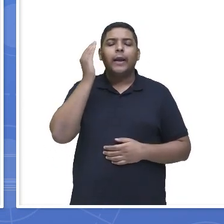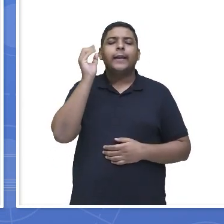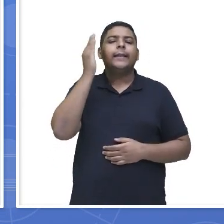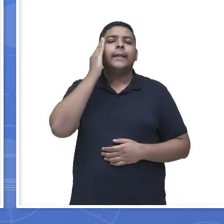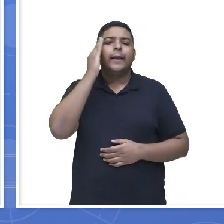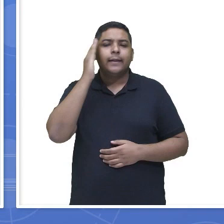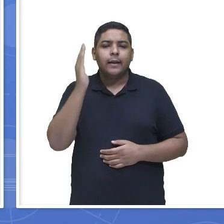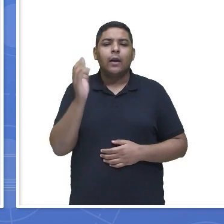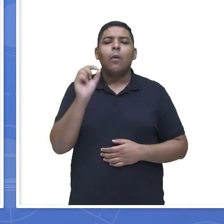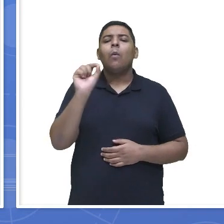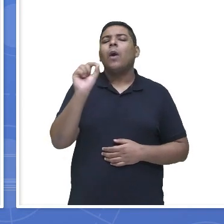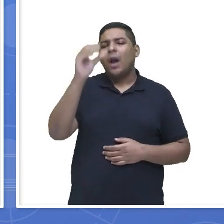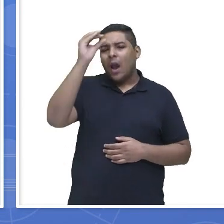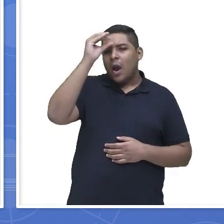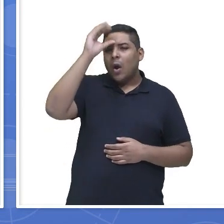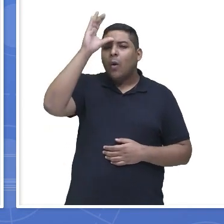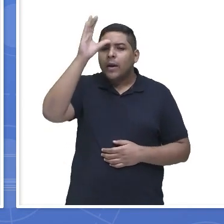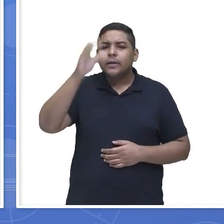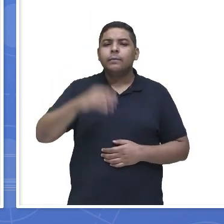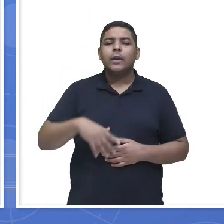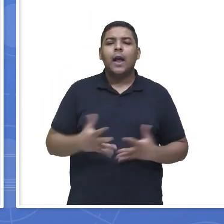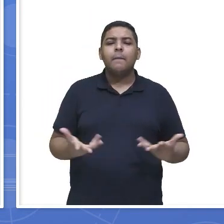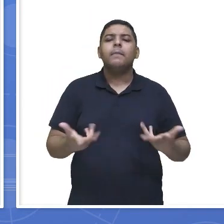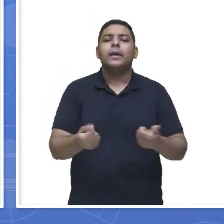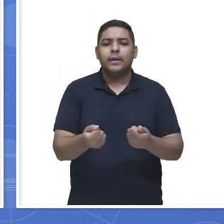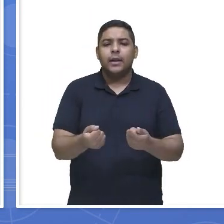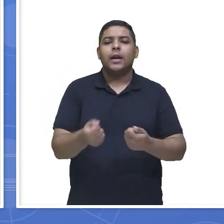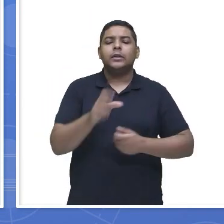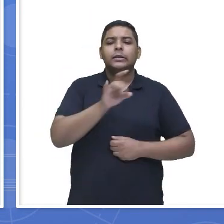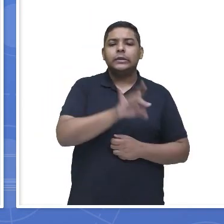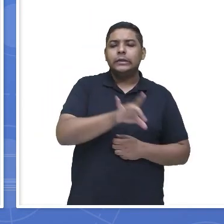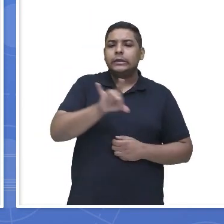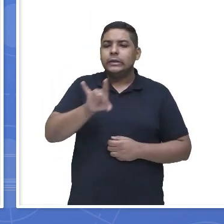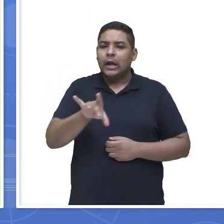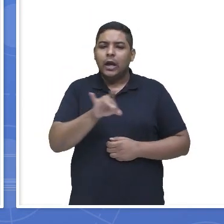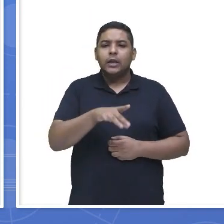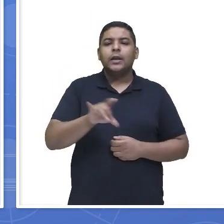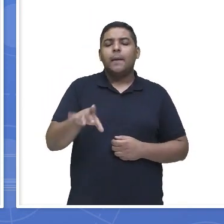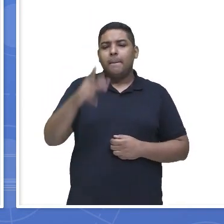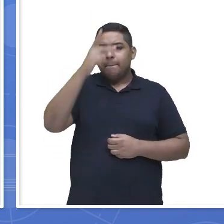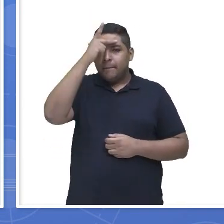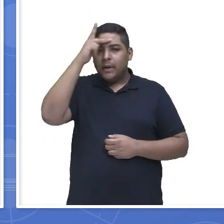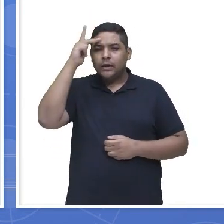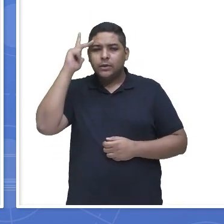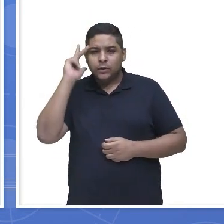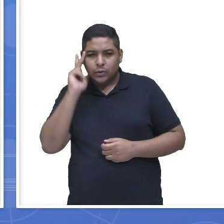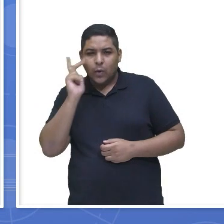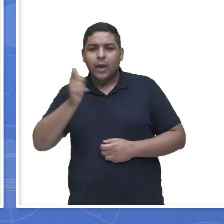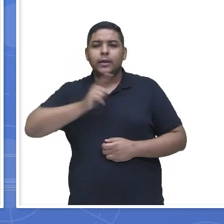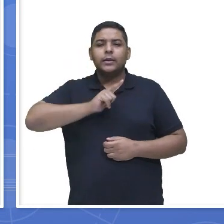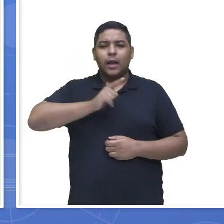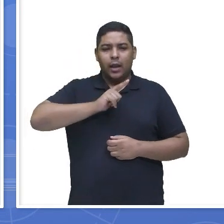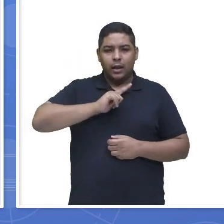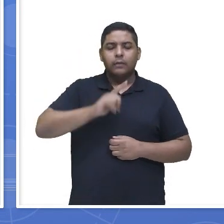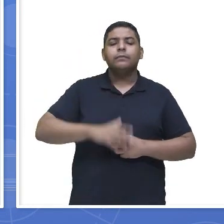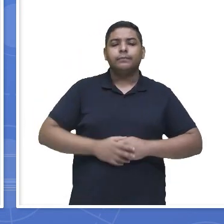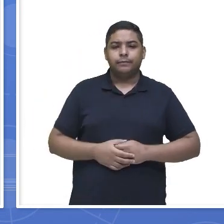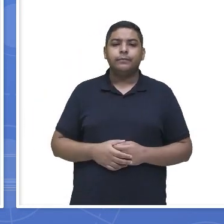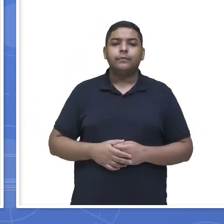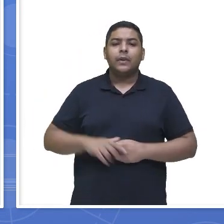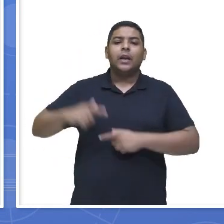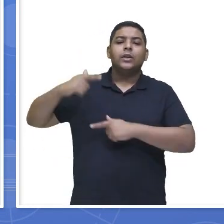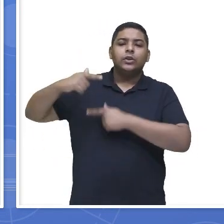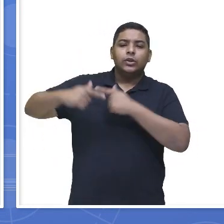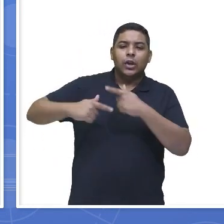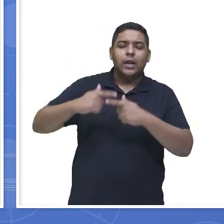que é o conhecimento? É a habilidade, olha aí, Viviane, é a habilidade que cada indivíduo tem na geração